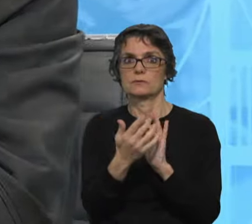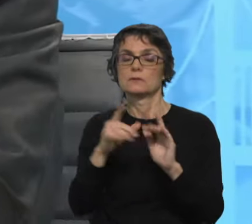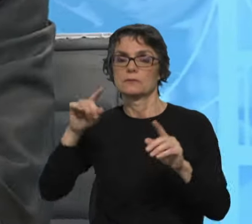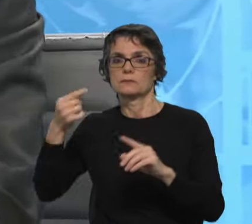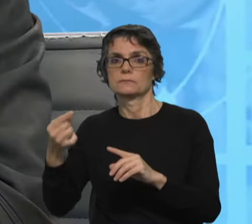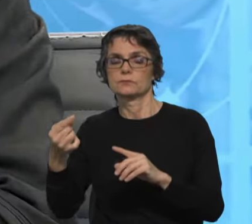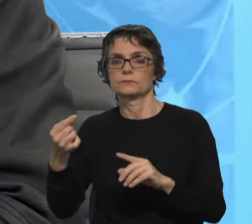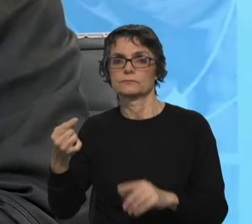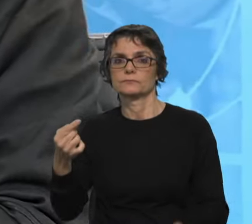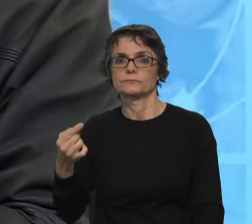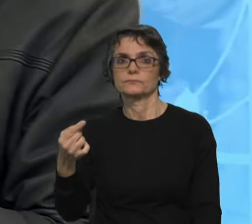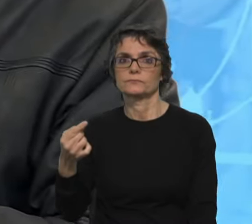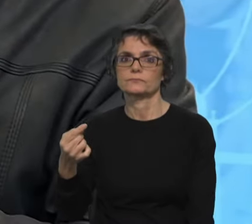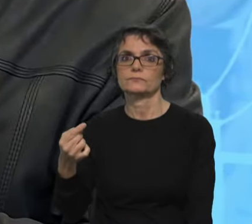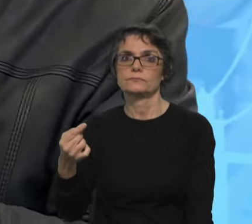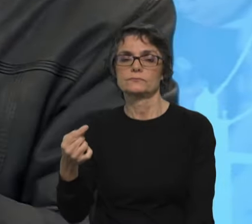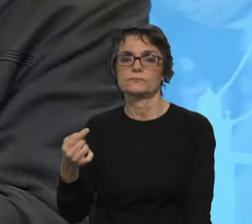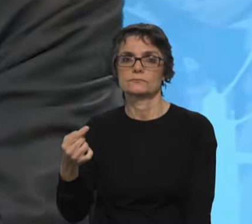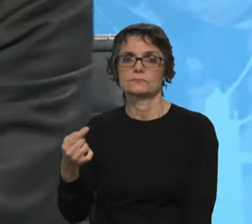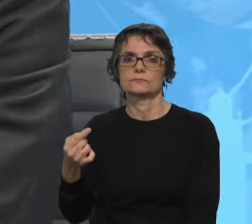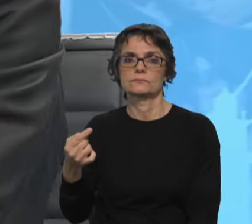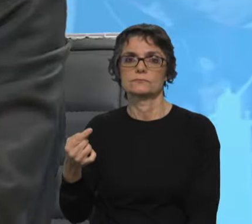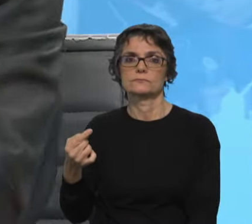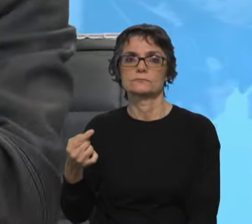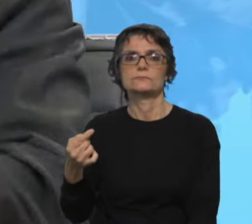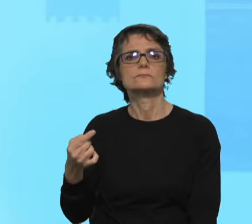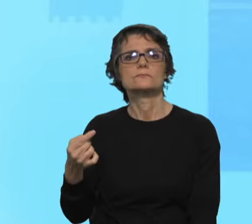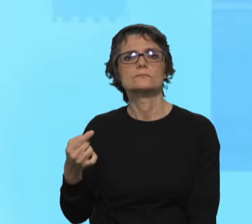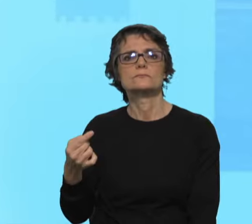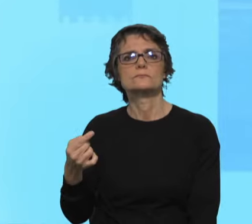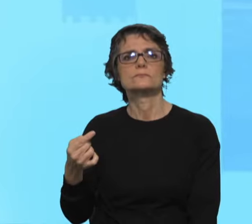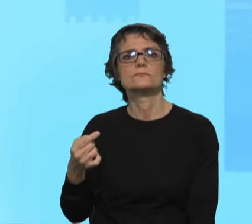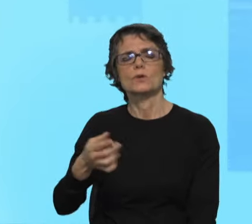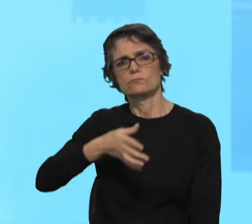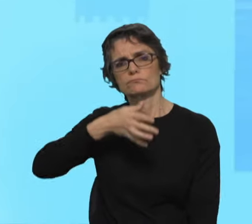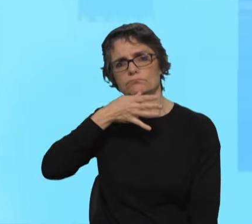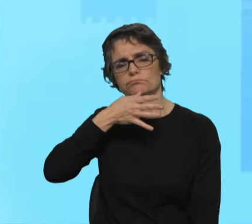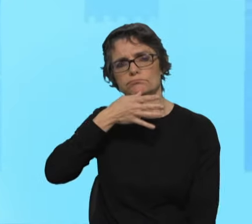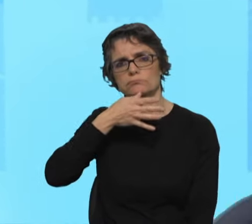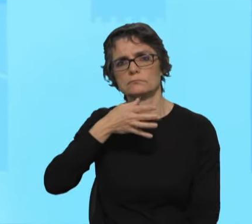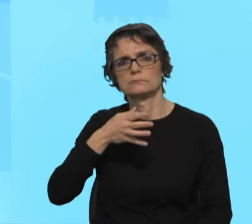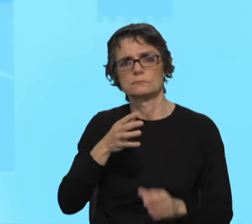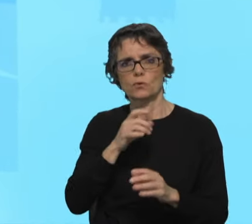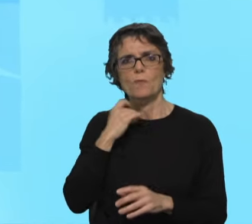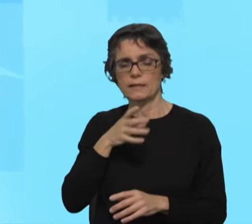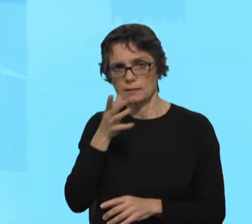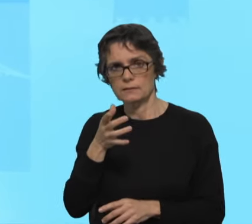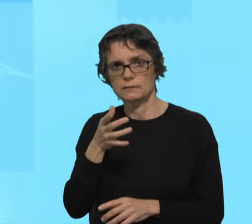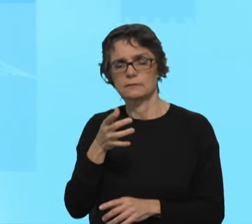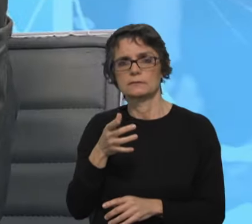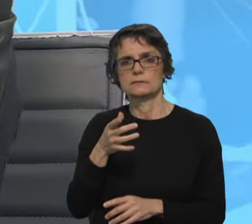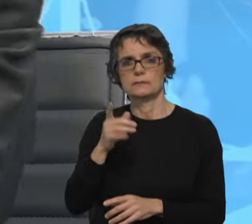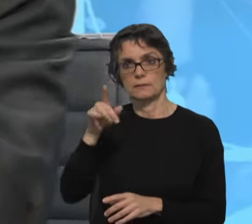à medida que o que o que o no decorrer do sermão o padre refere isso que ela que depois vira a ela até